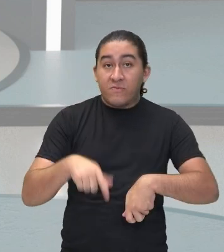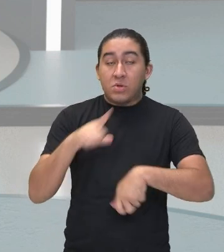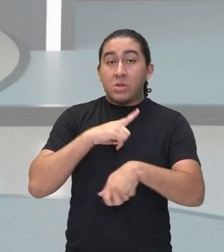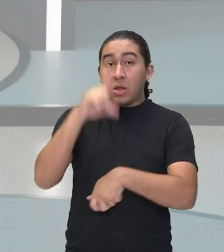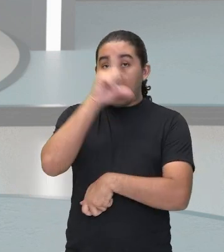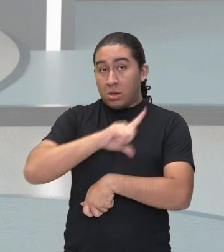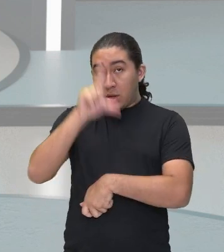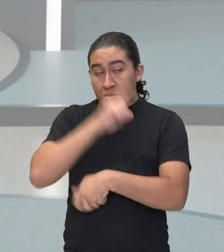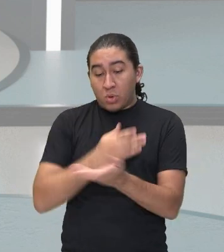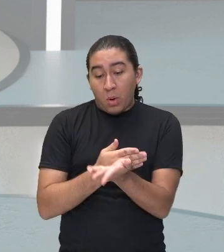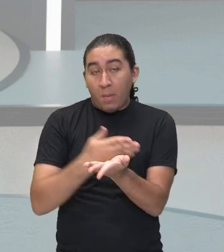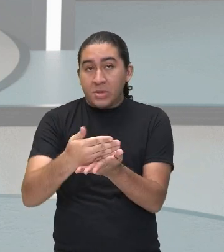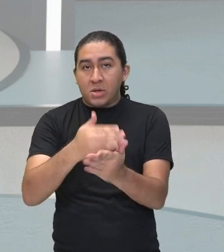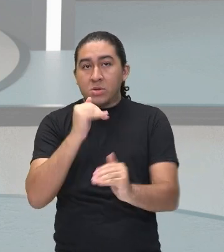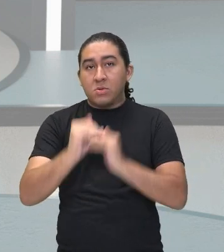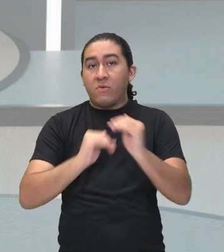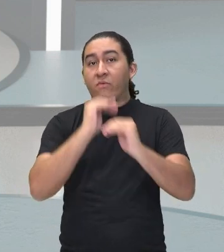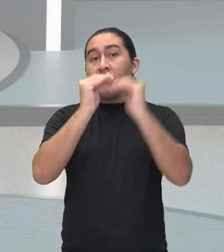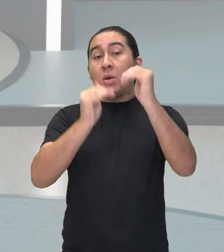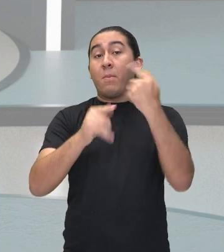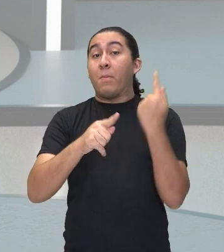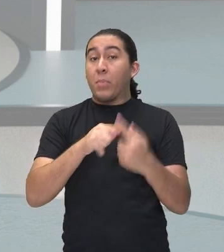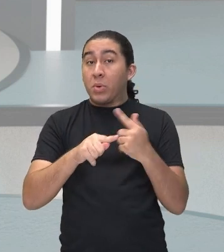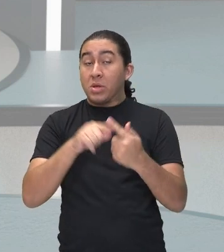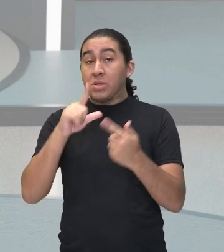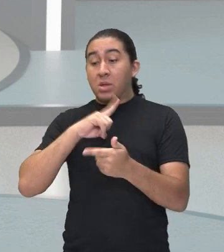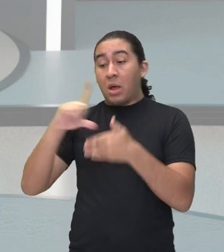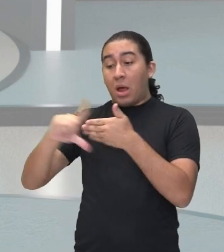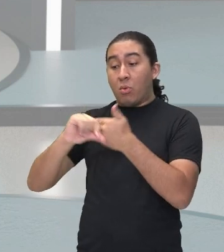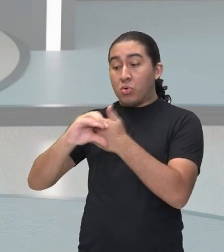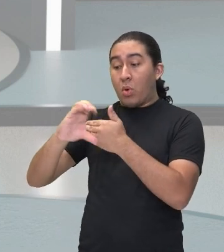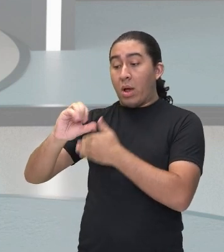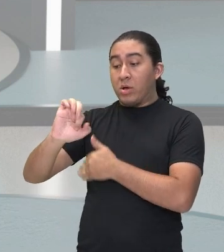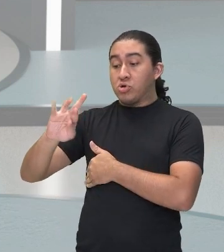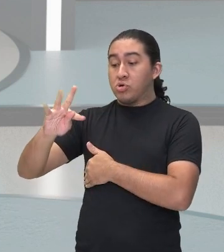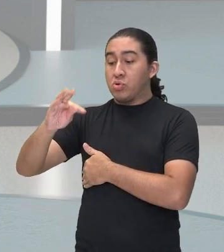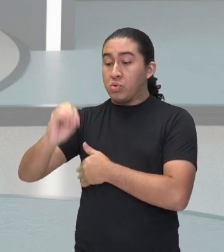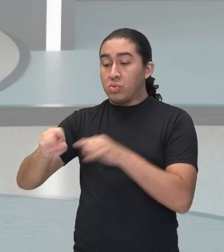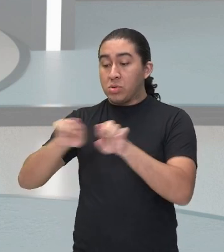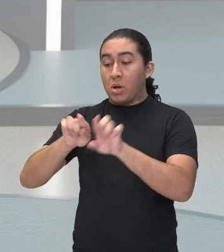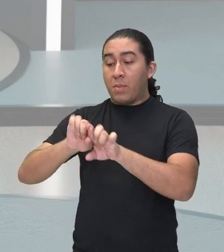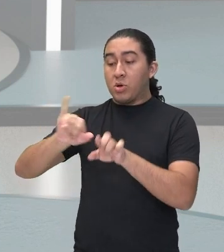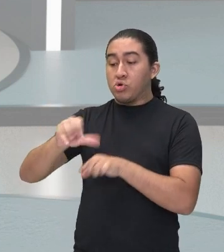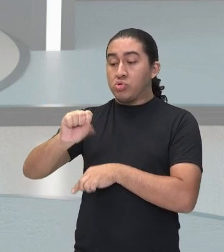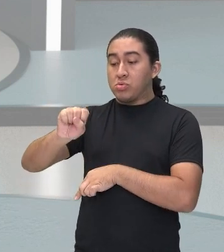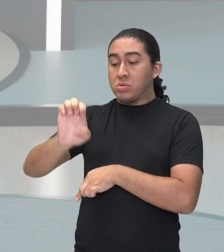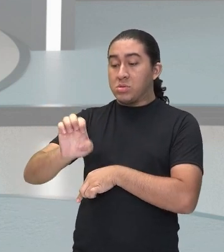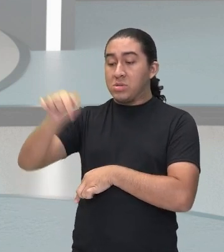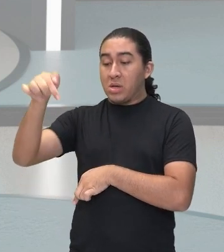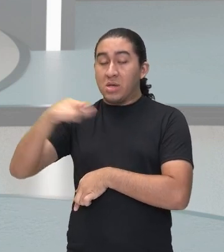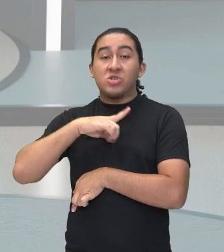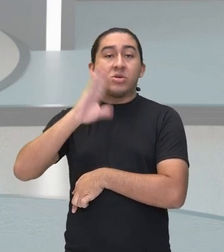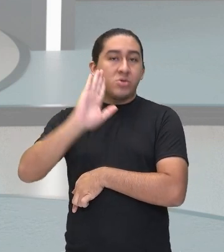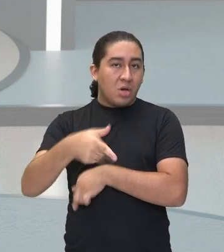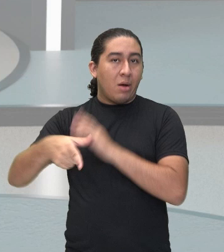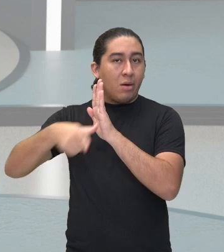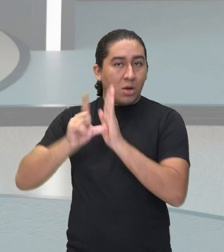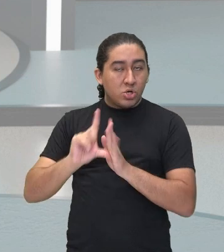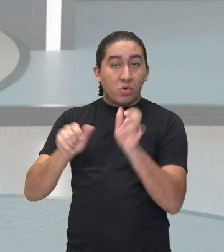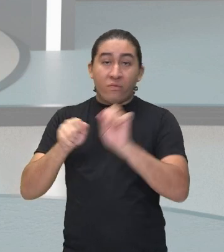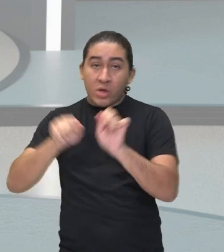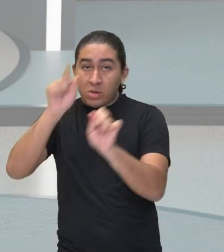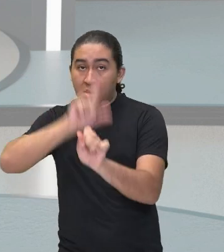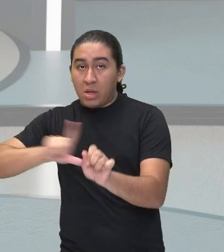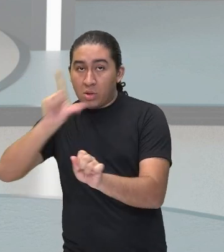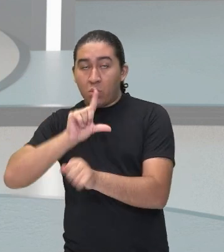literatura, já que os escritores como Castro Alves e José de Alencar haviam preparado o terreno. José de